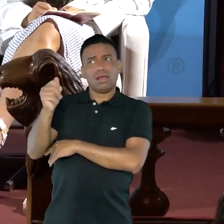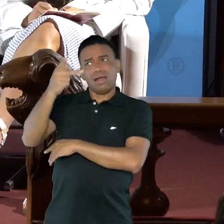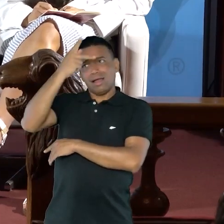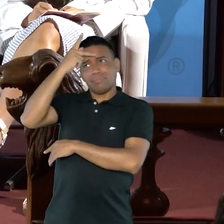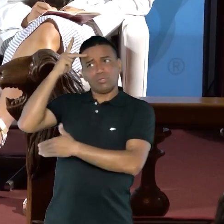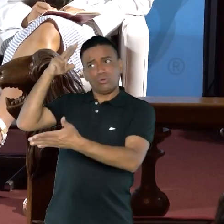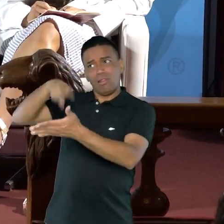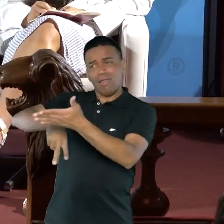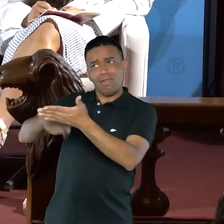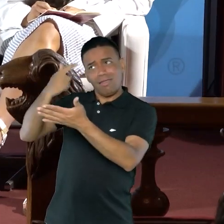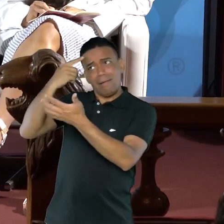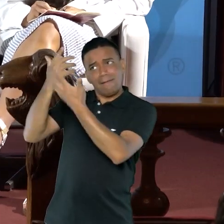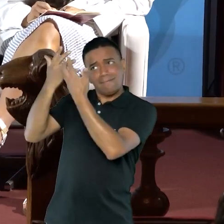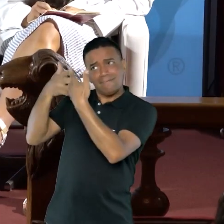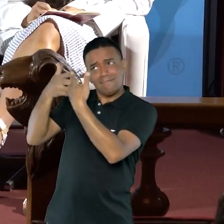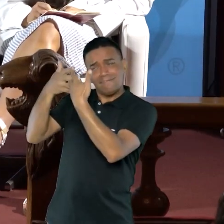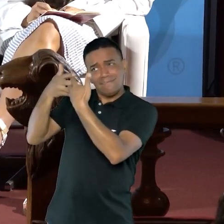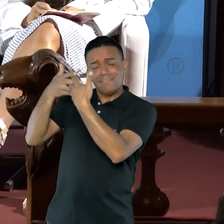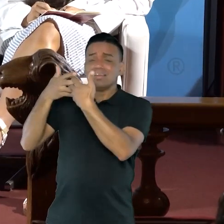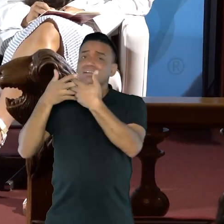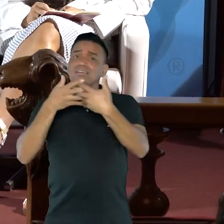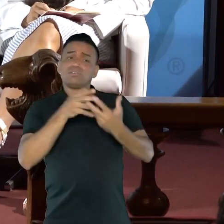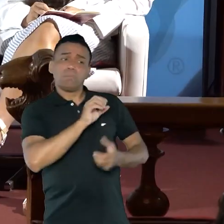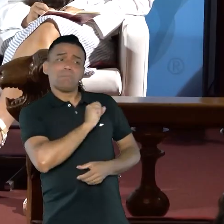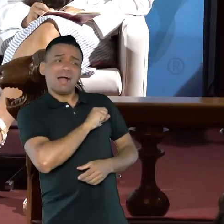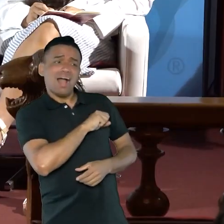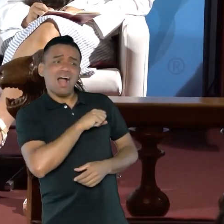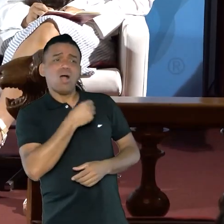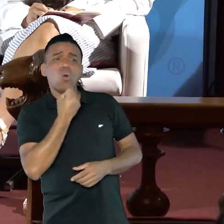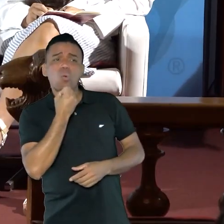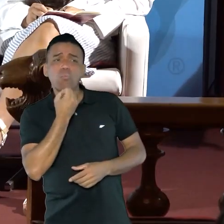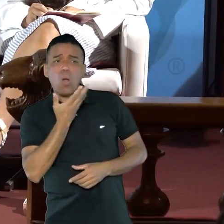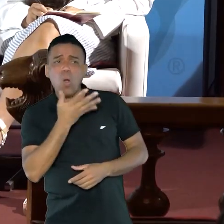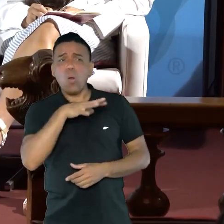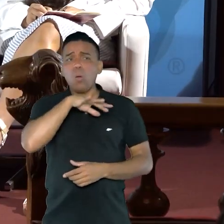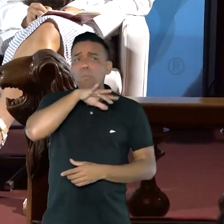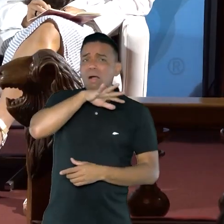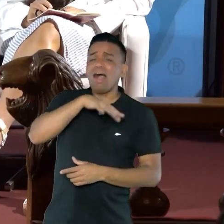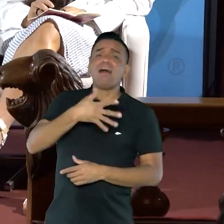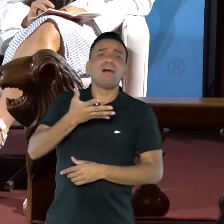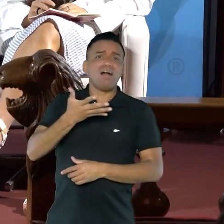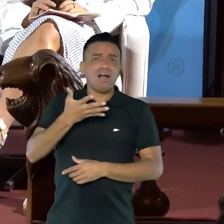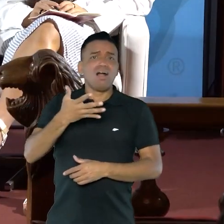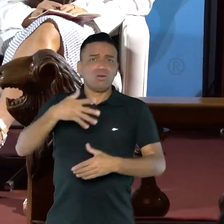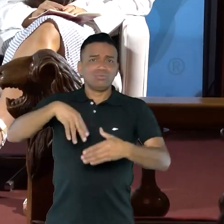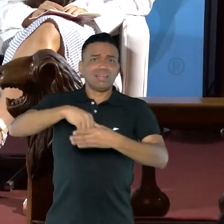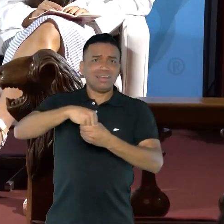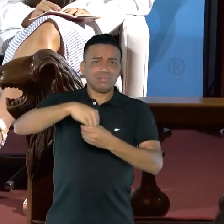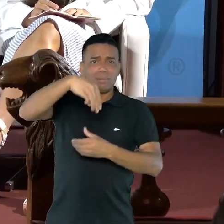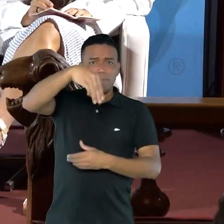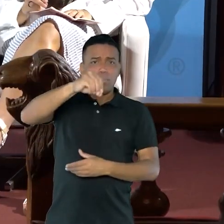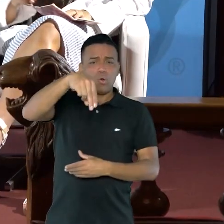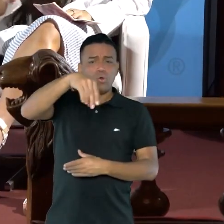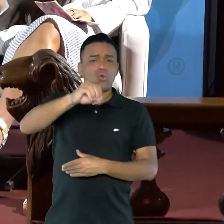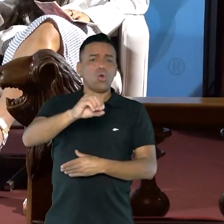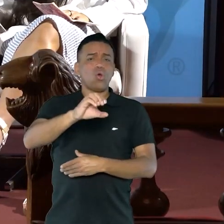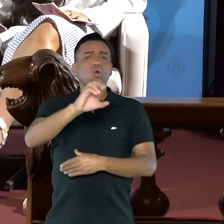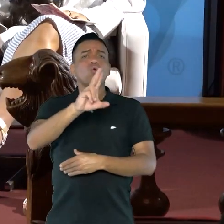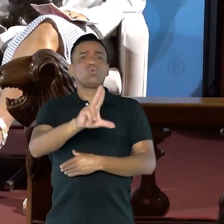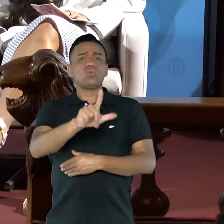os males da monocultura. E aí eu queria que você falasse um pouco sobre isso para esse início da nossa